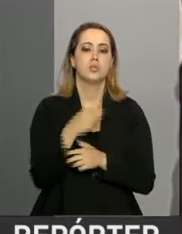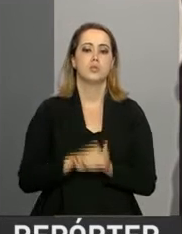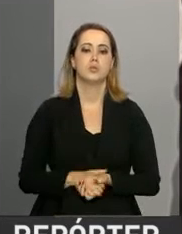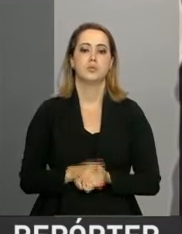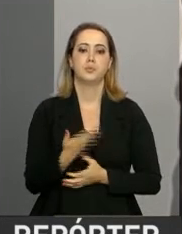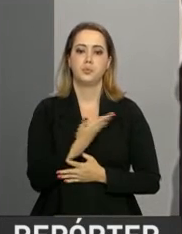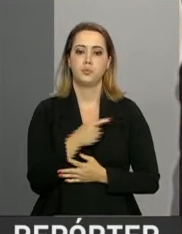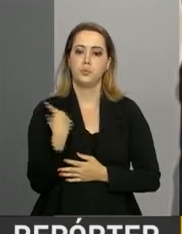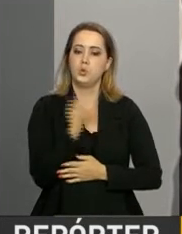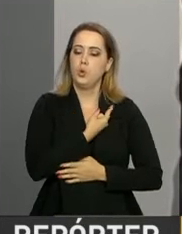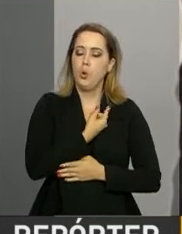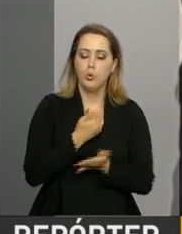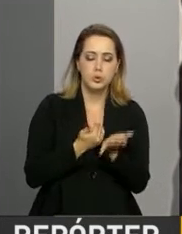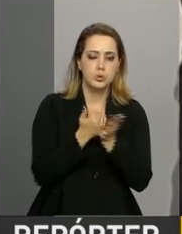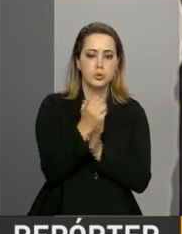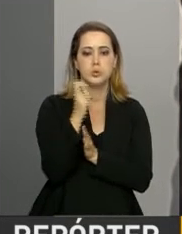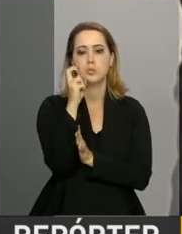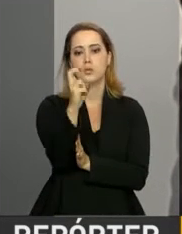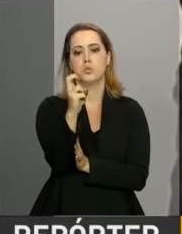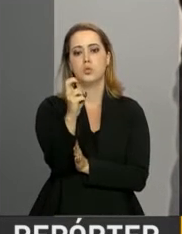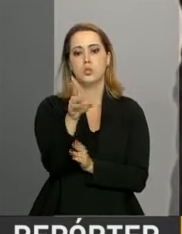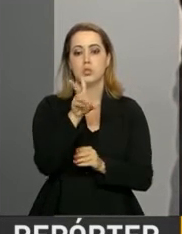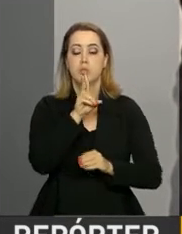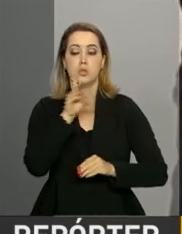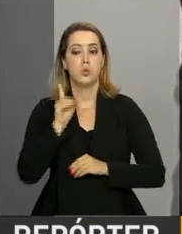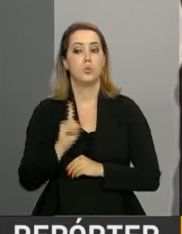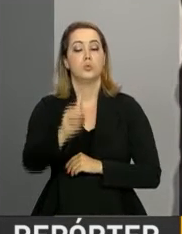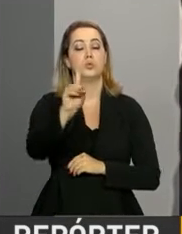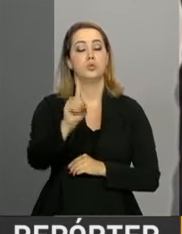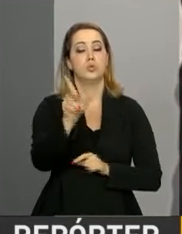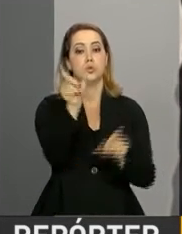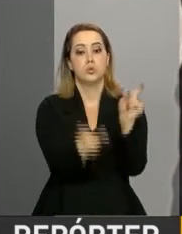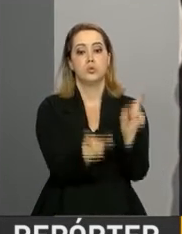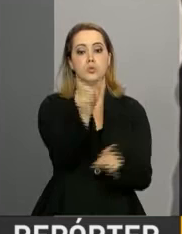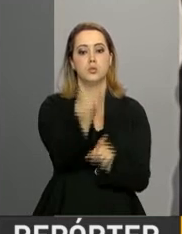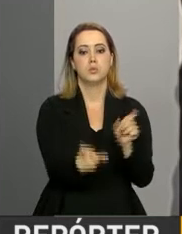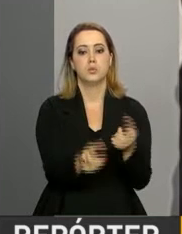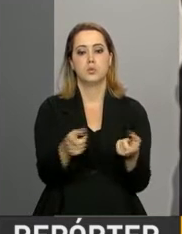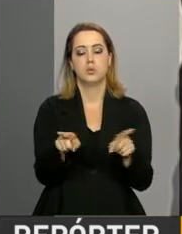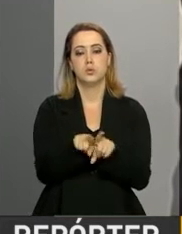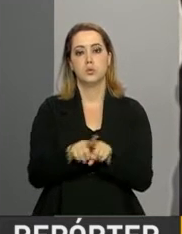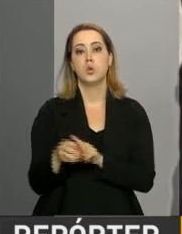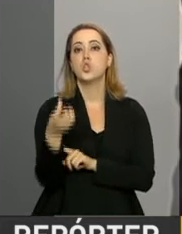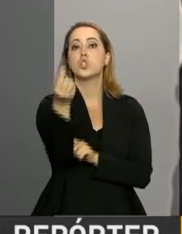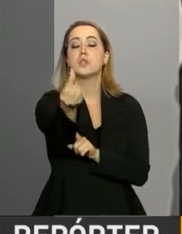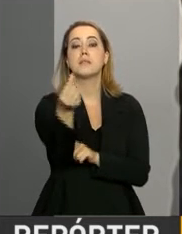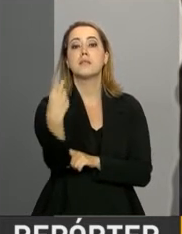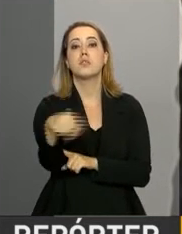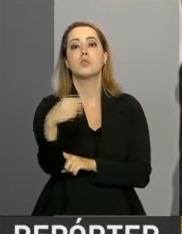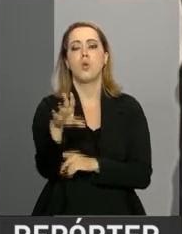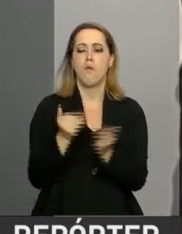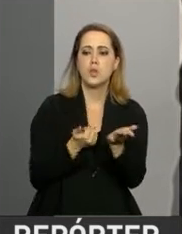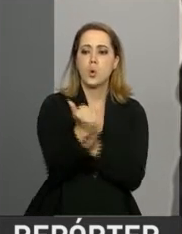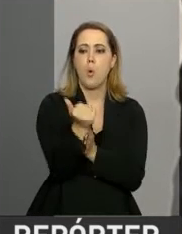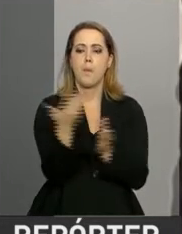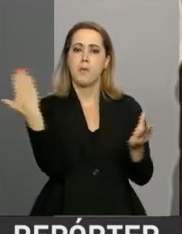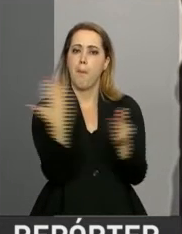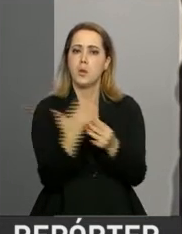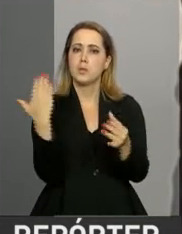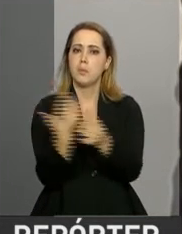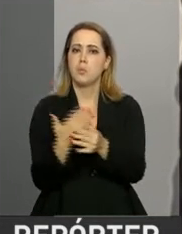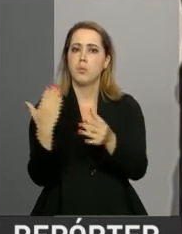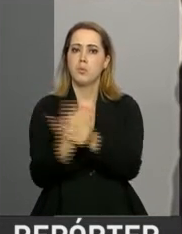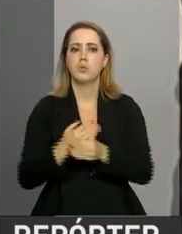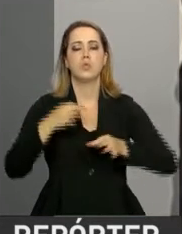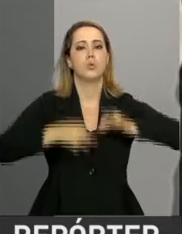começamos a atuar no dia 5 mesmo, em defesa dos direitos dos atingidos. No dia 6 de novembro, nós já instauramos os primeiros inquéritos civis